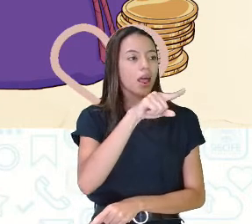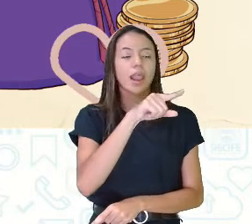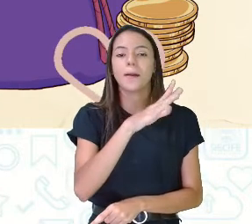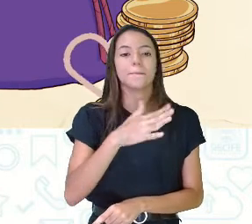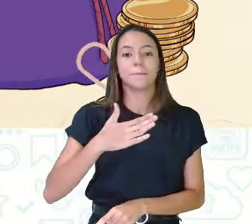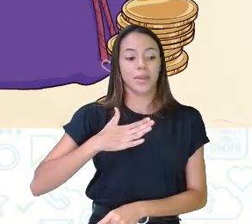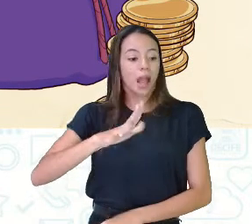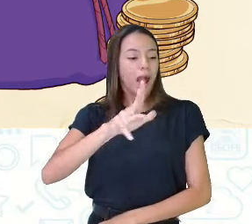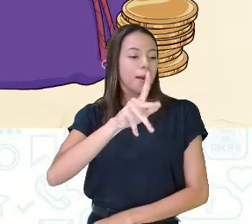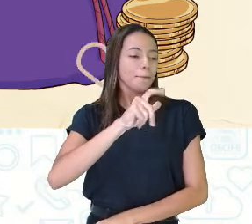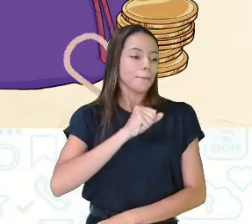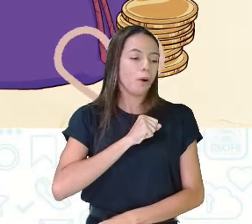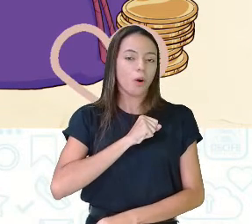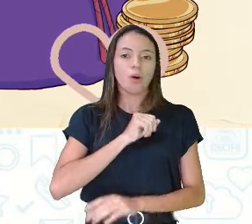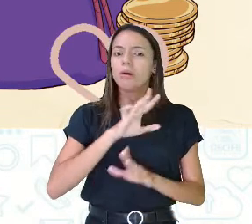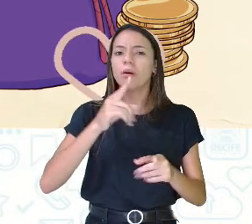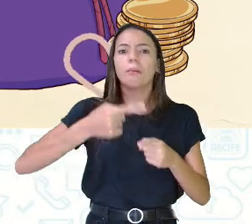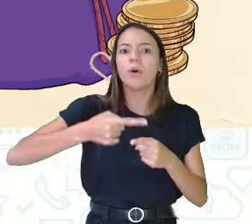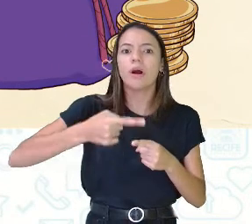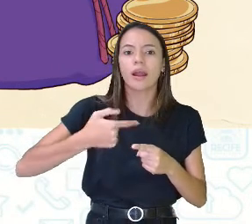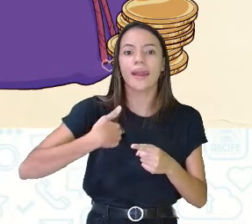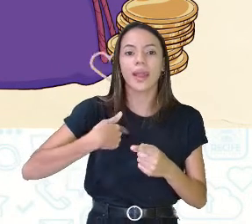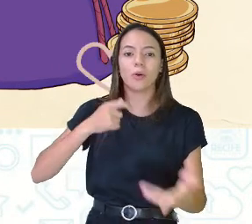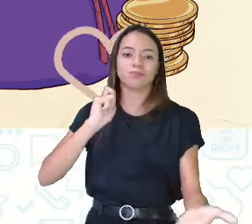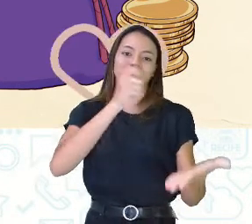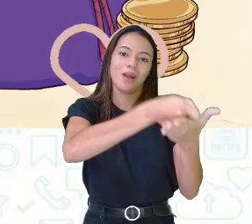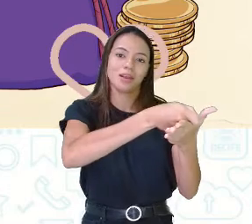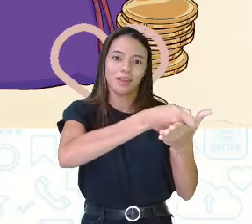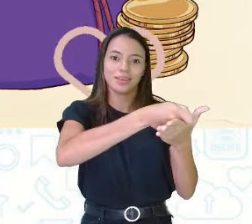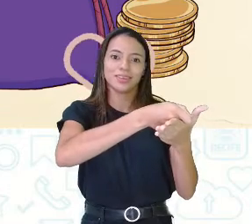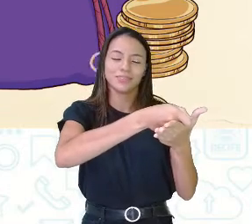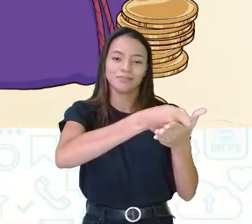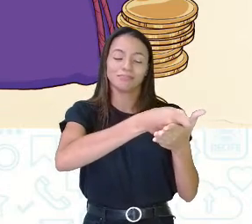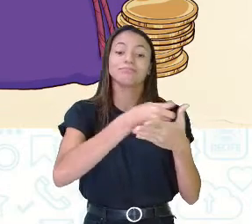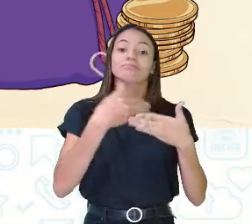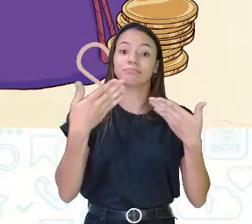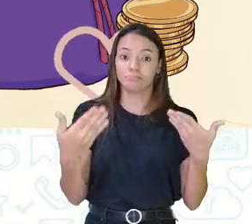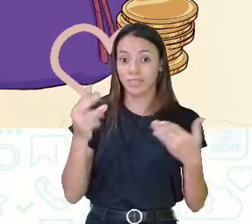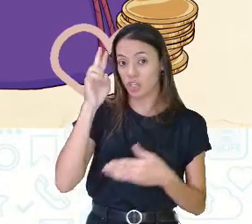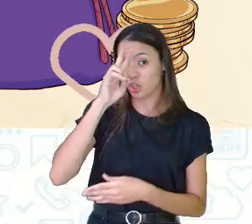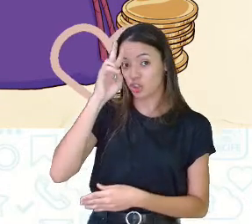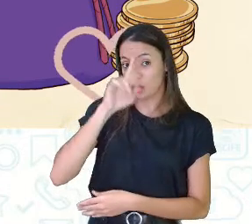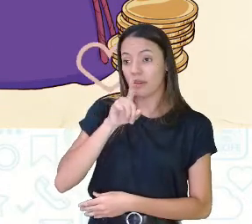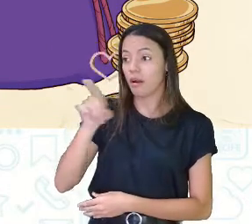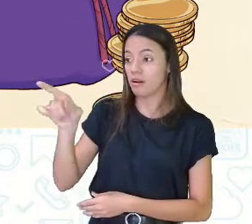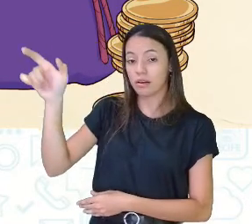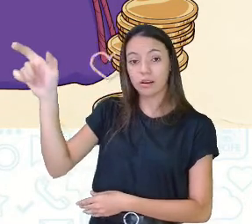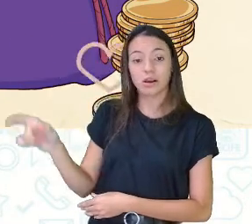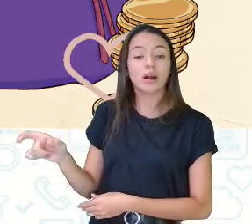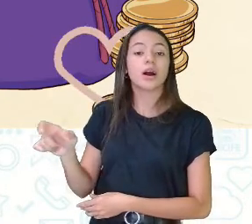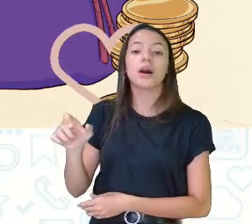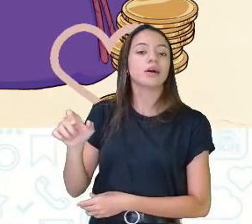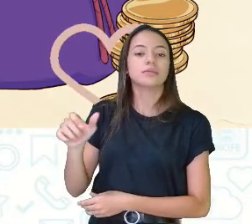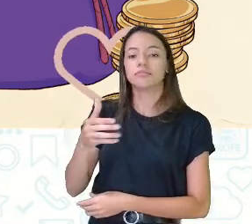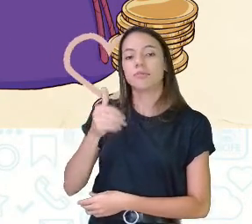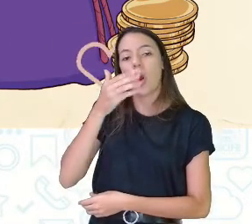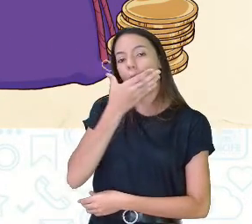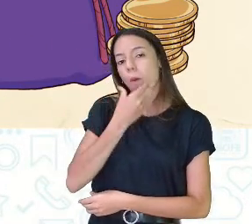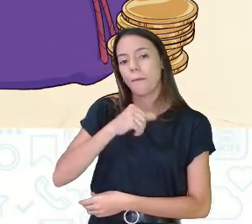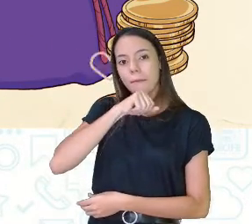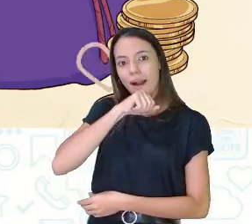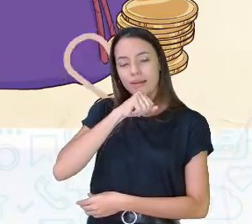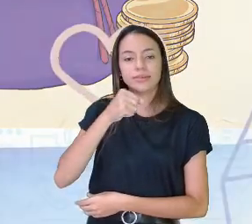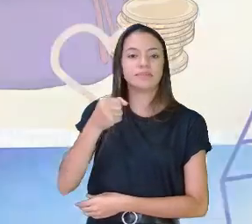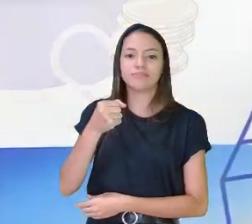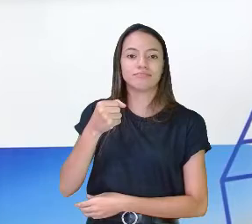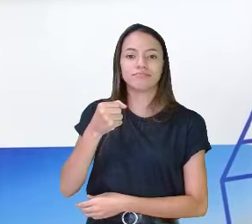por isso. Então, enquanto ele tinha esse dinheiro, porque na história o pai dele suspende a mesada, a herança, não